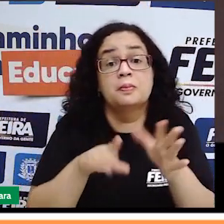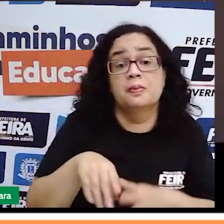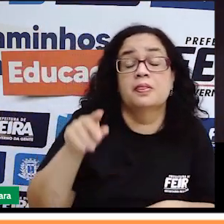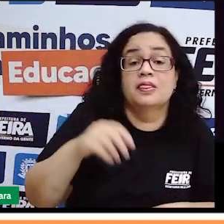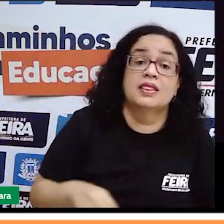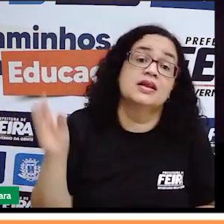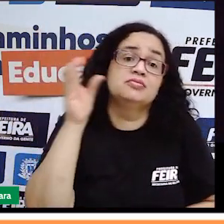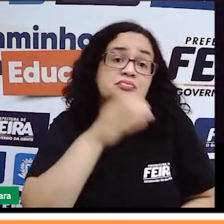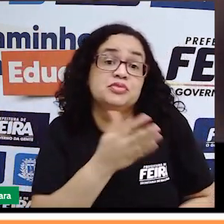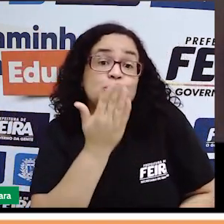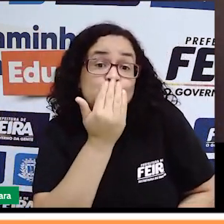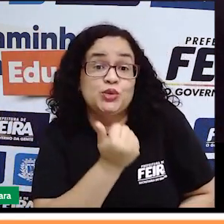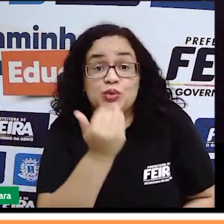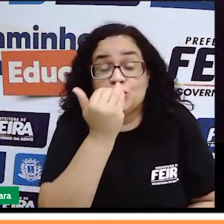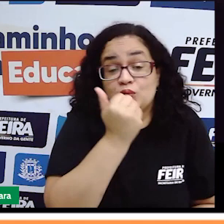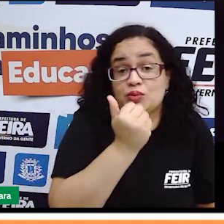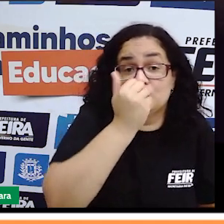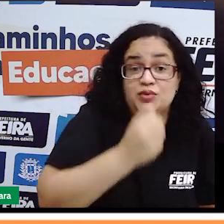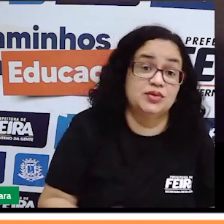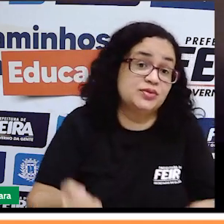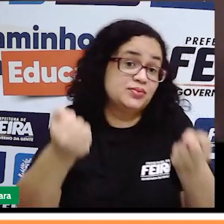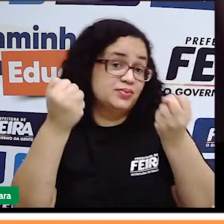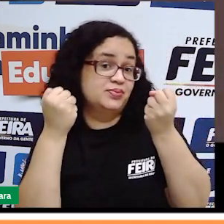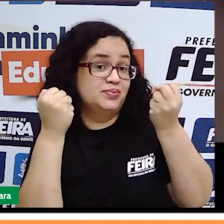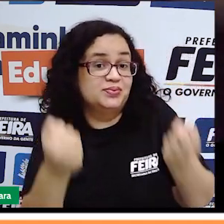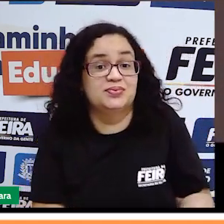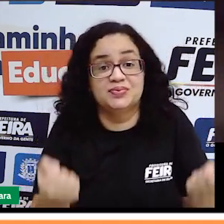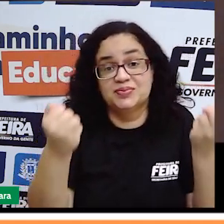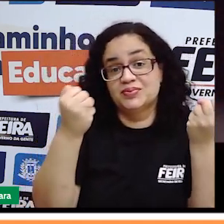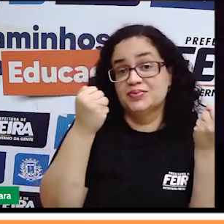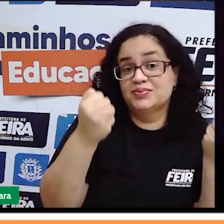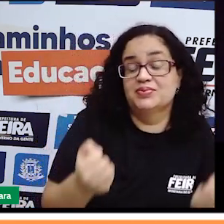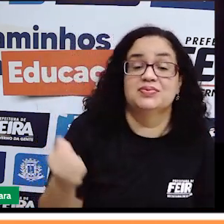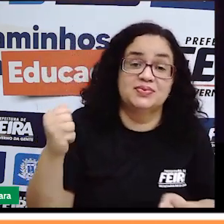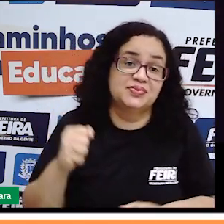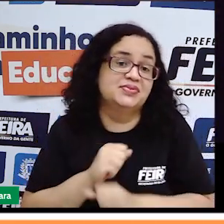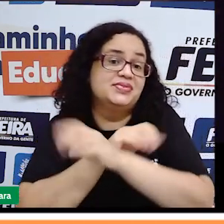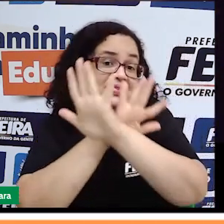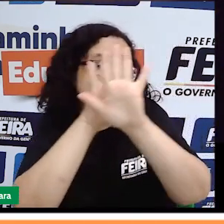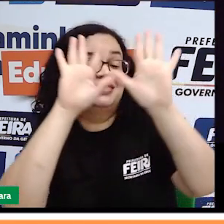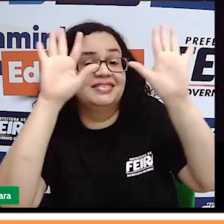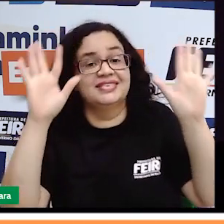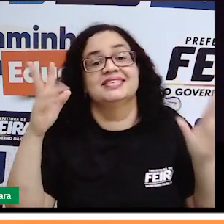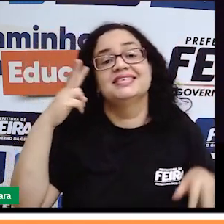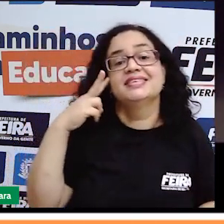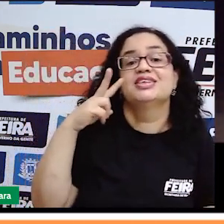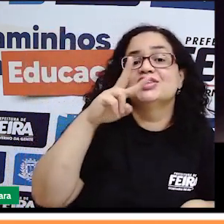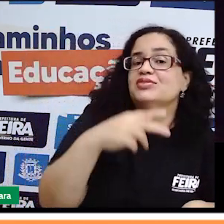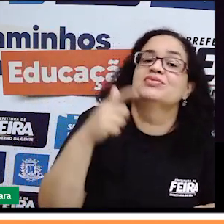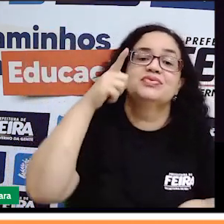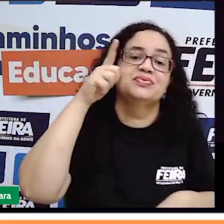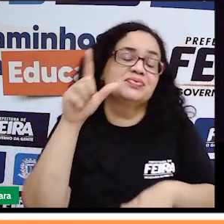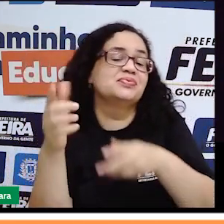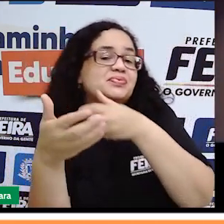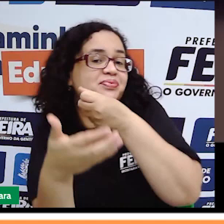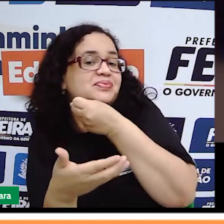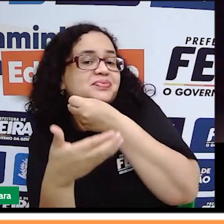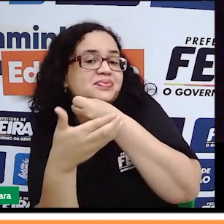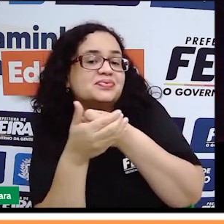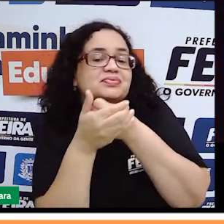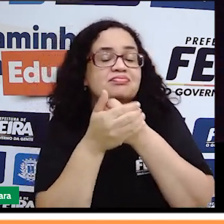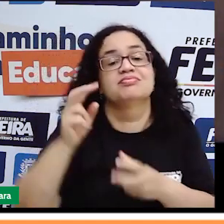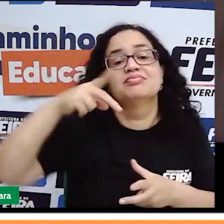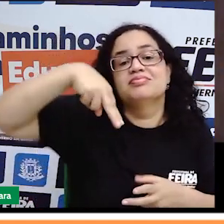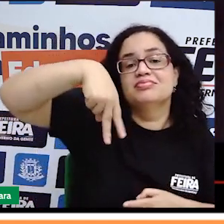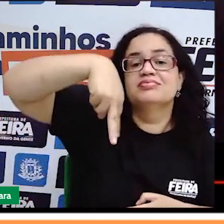nem sabor. Não tem peso nem valor. Não tem brilho, mas se vê. Não consegue se esconder. Caminhando pelo